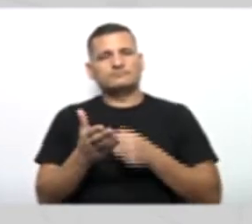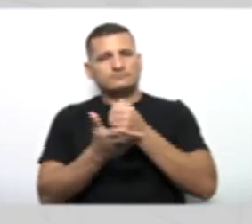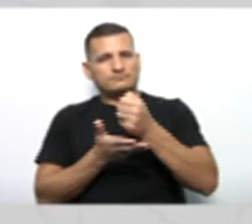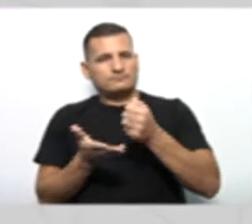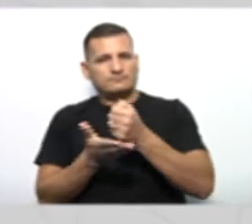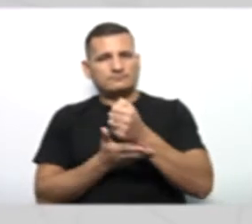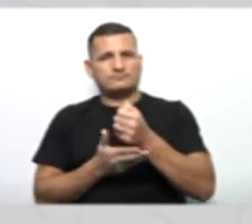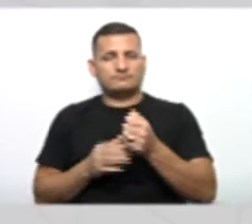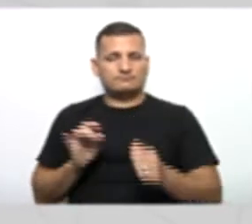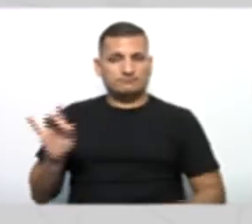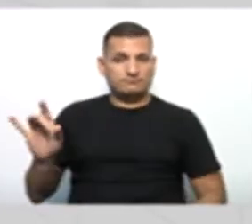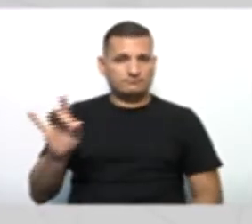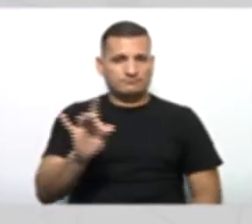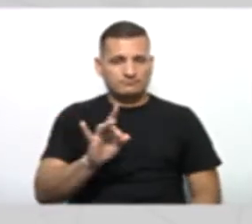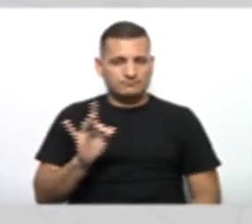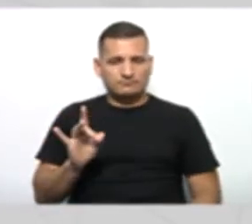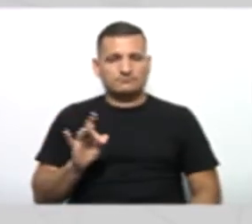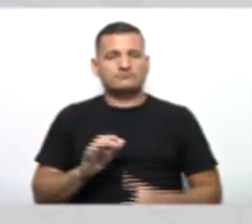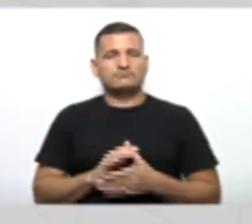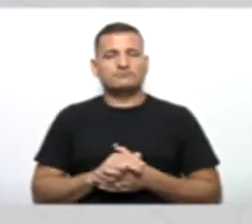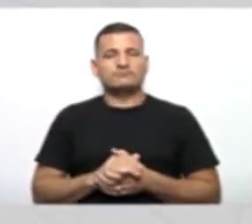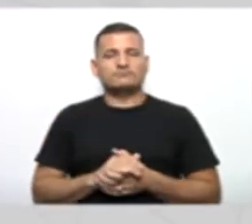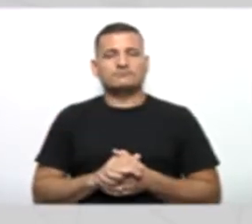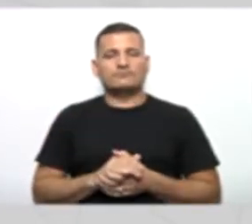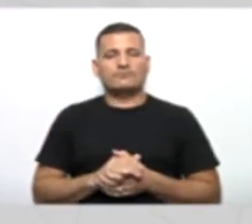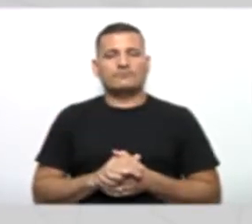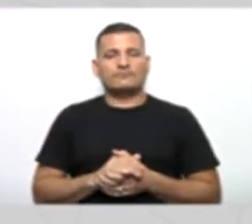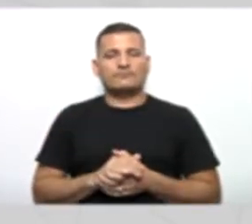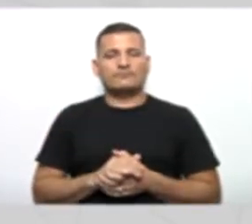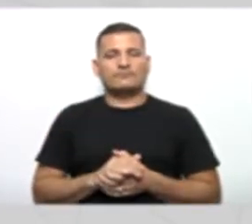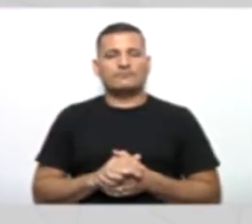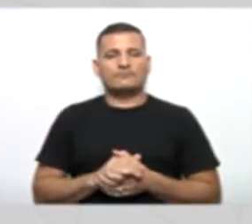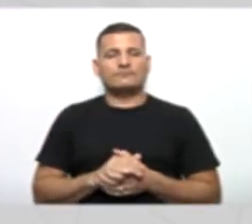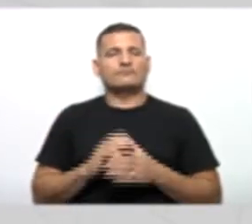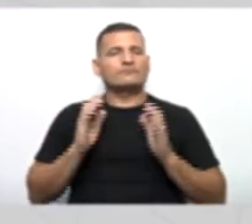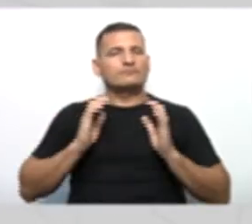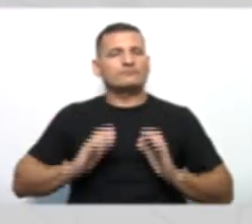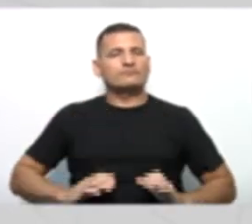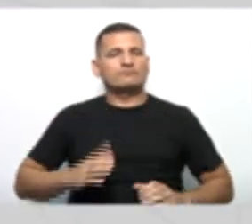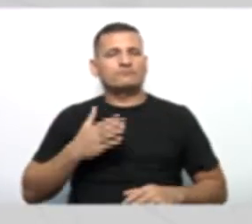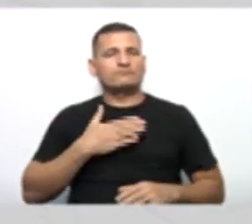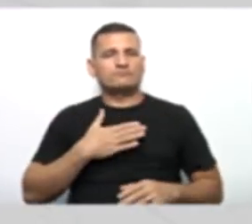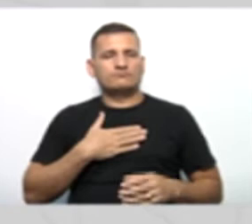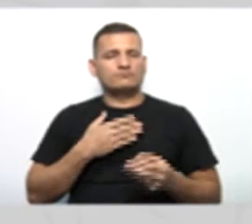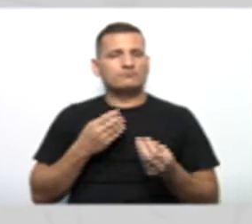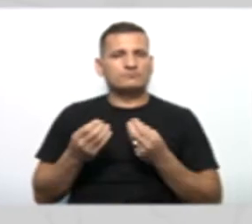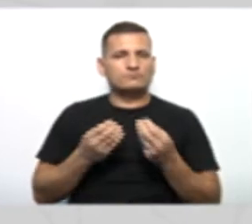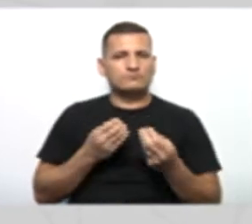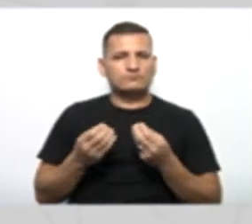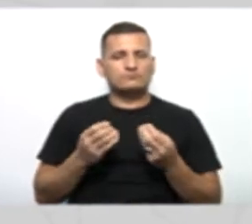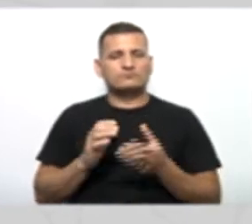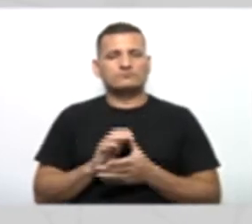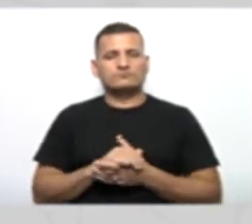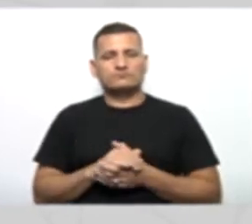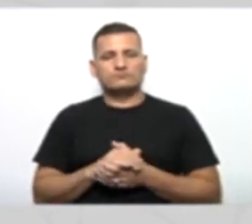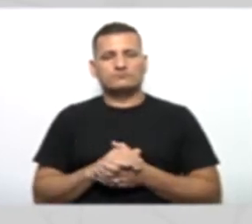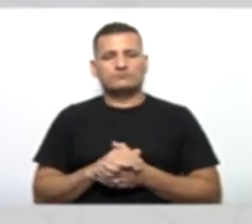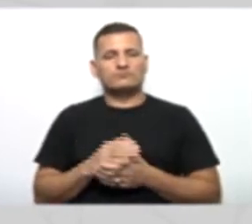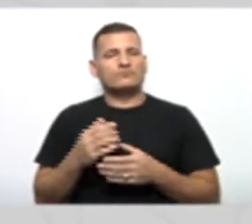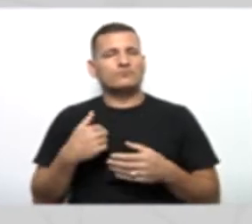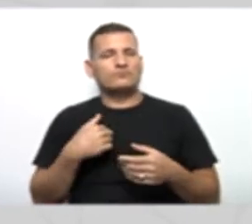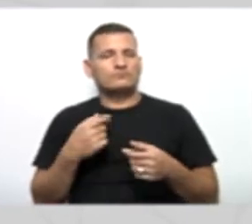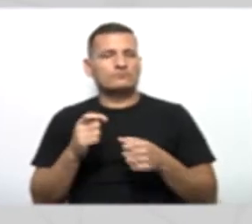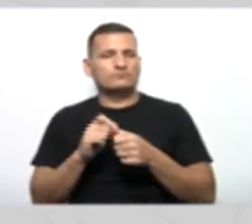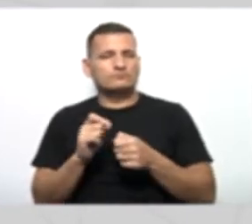individuais qual será a minha conduta de que forma que eu devo me comportar né de que forma que eu devo